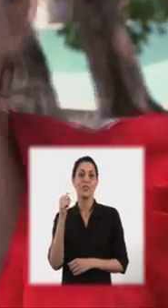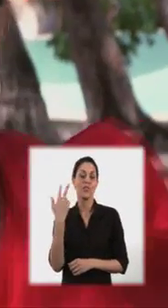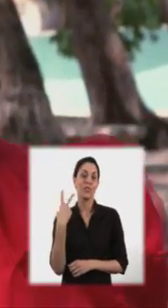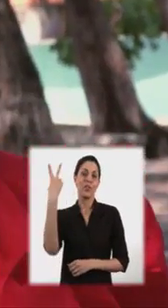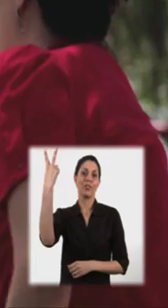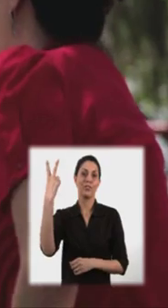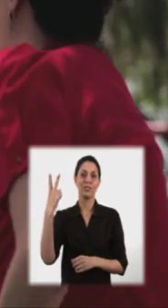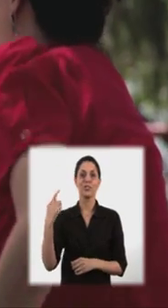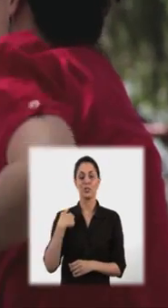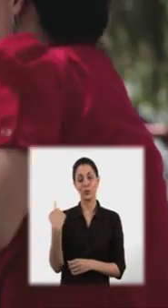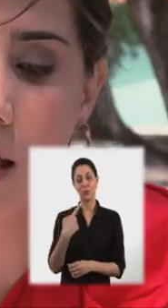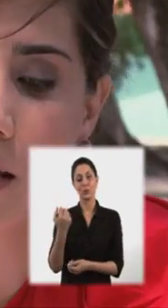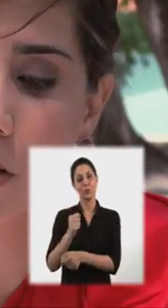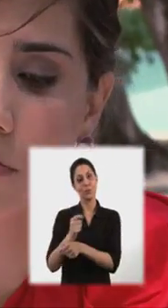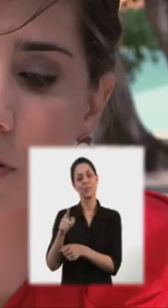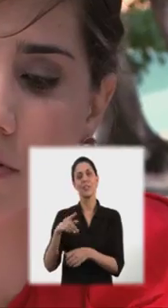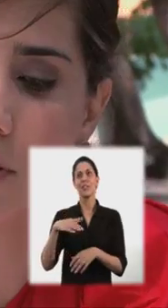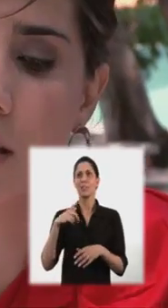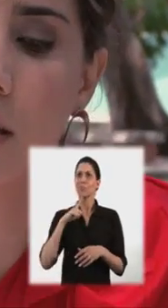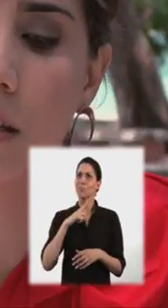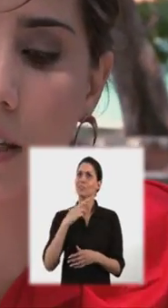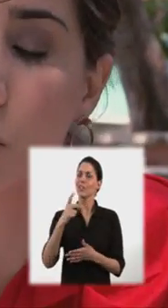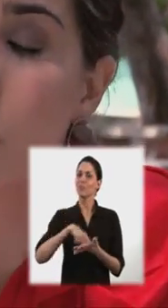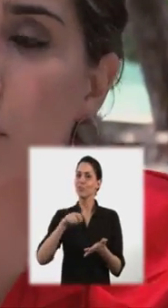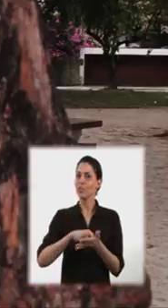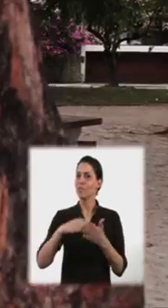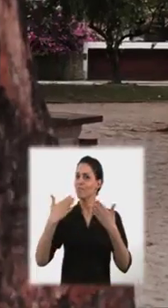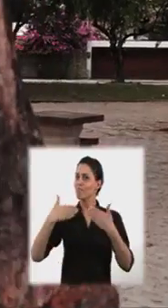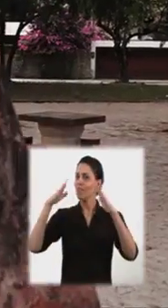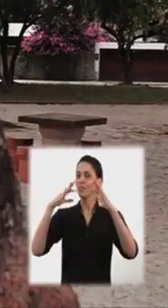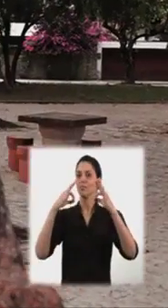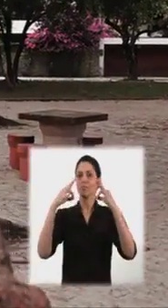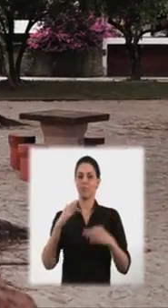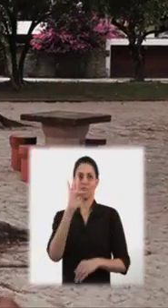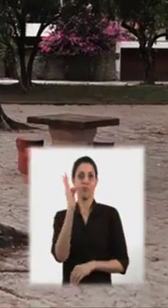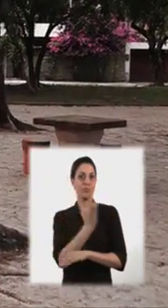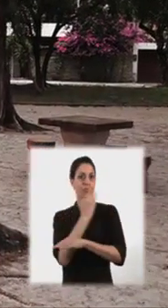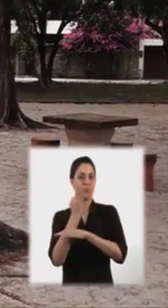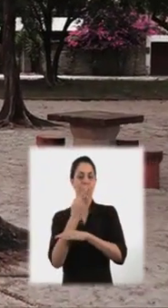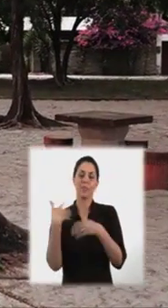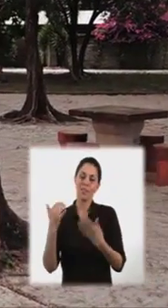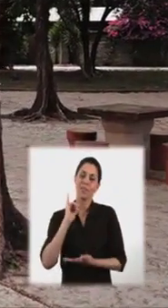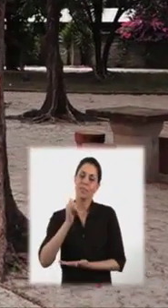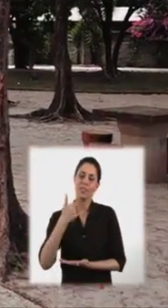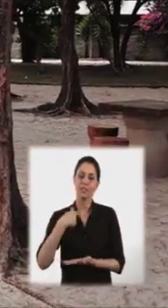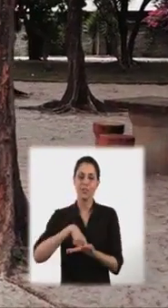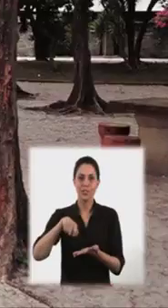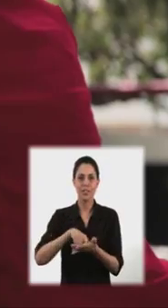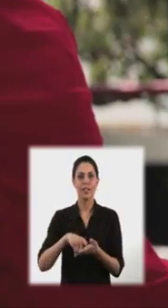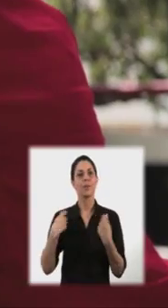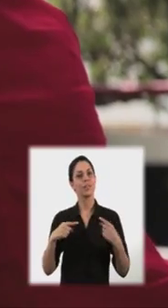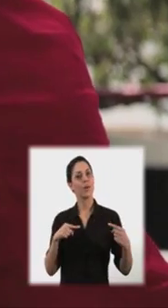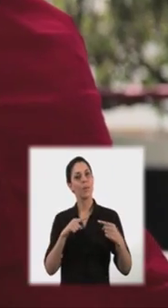formal, né? A mensagem que eu vou escrever tem tudo a ver com quem eu estou falando, para quem eu estou mandando, né? Para o